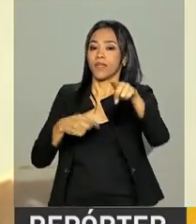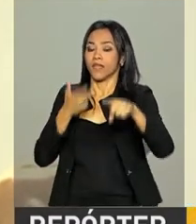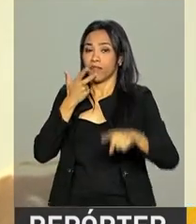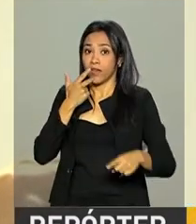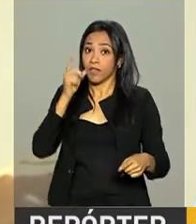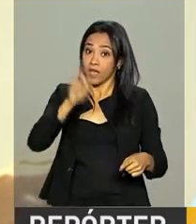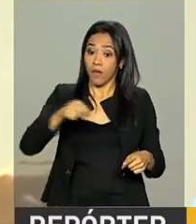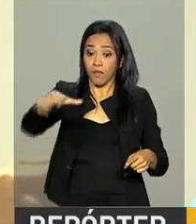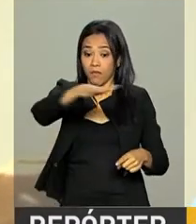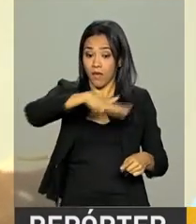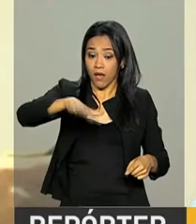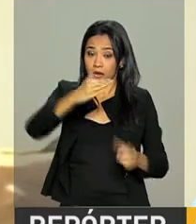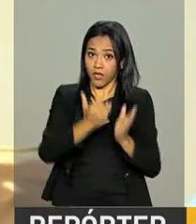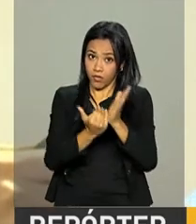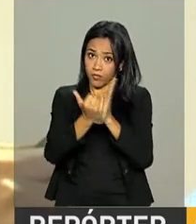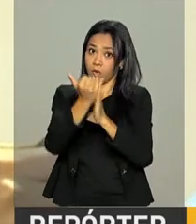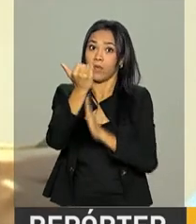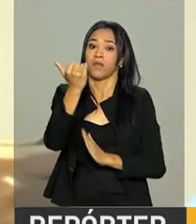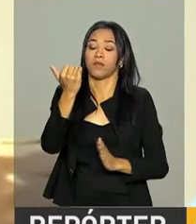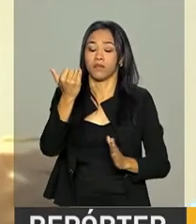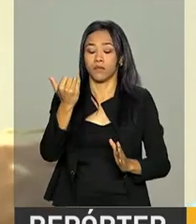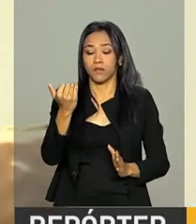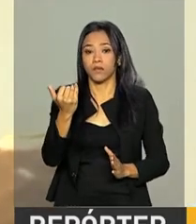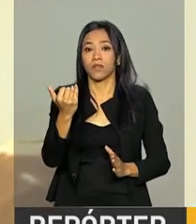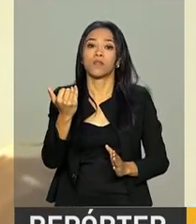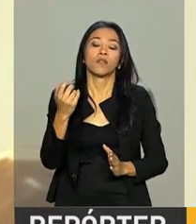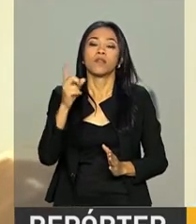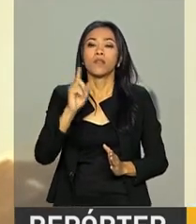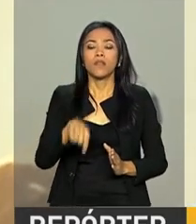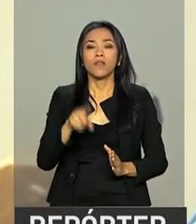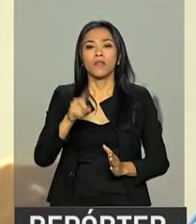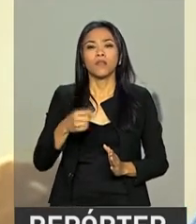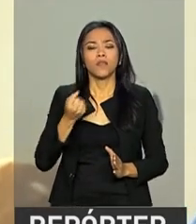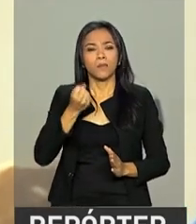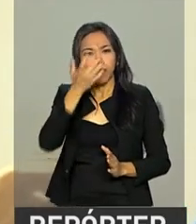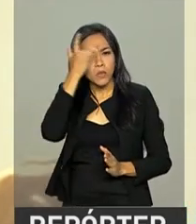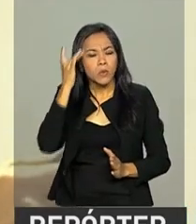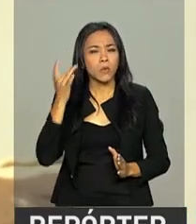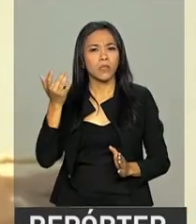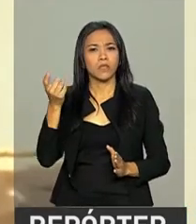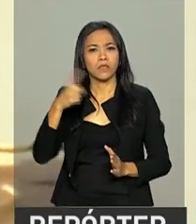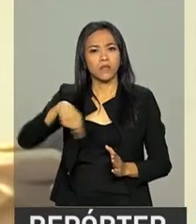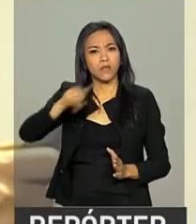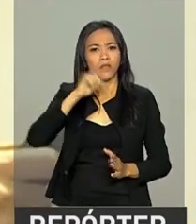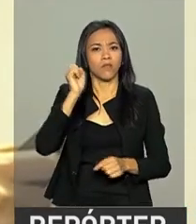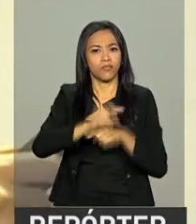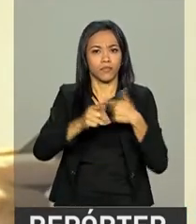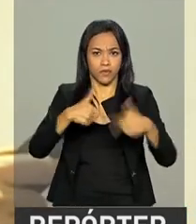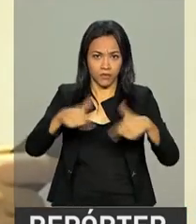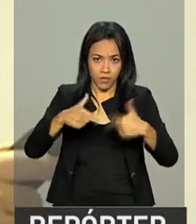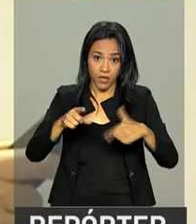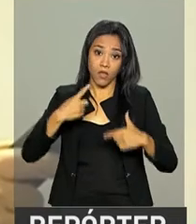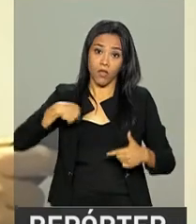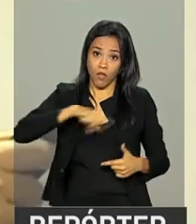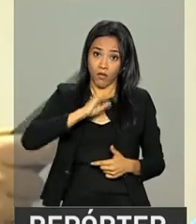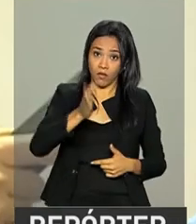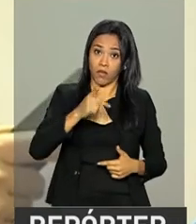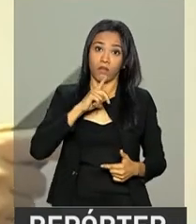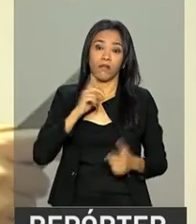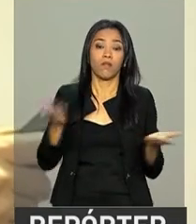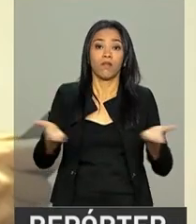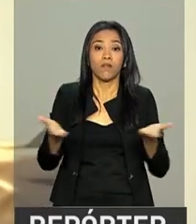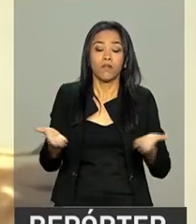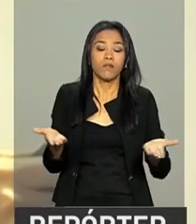que cresce cresce com é contingente expressivo de população ocupada nós temos hoje